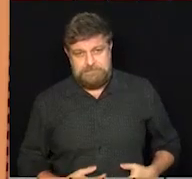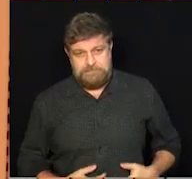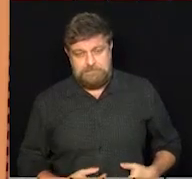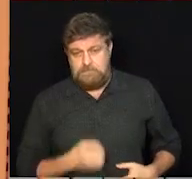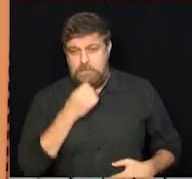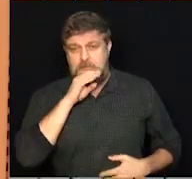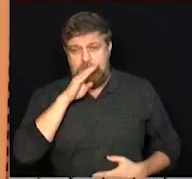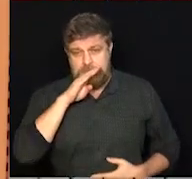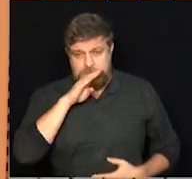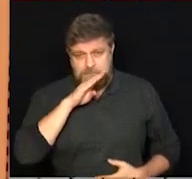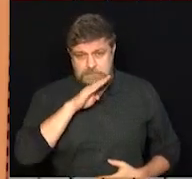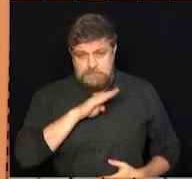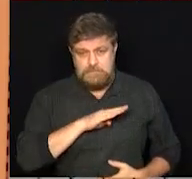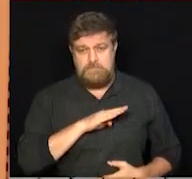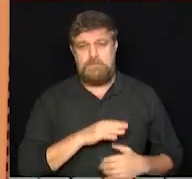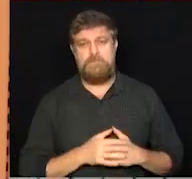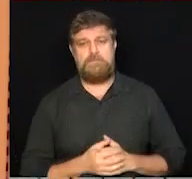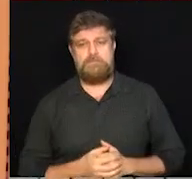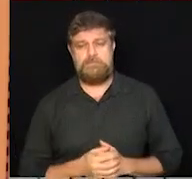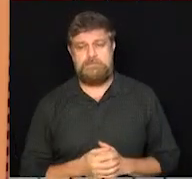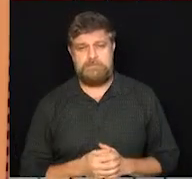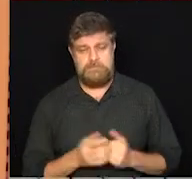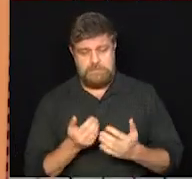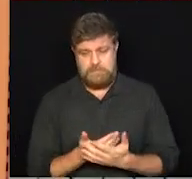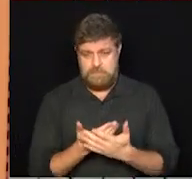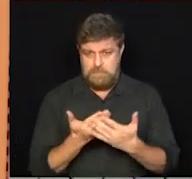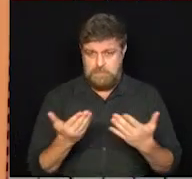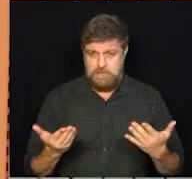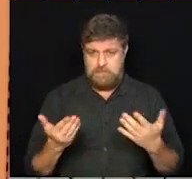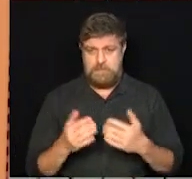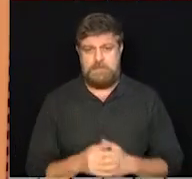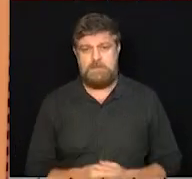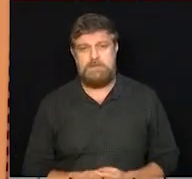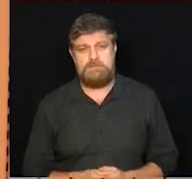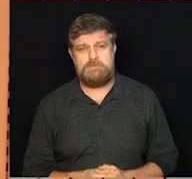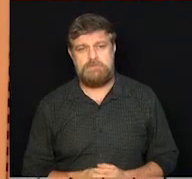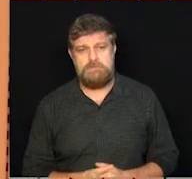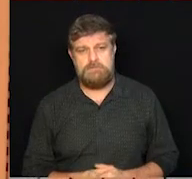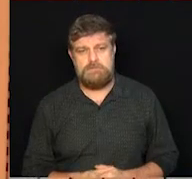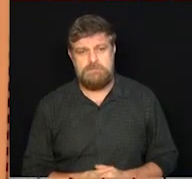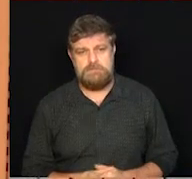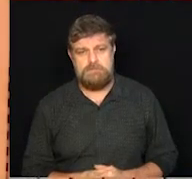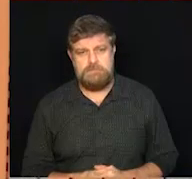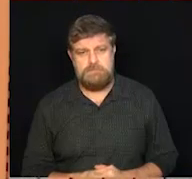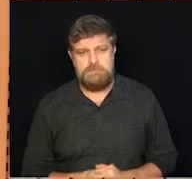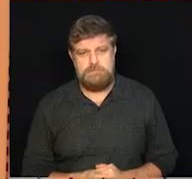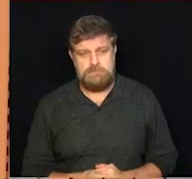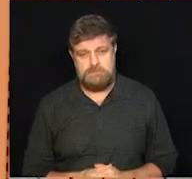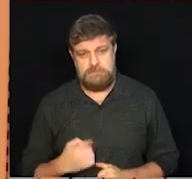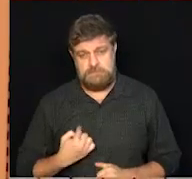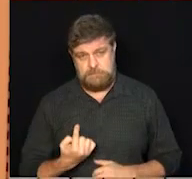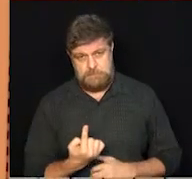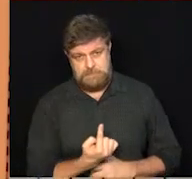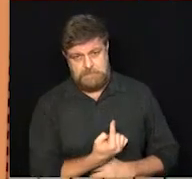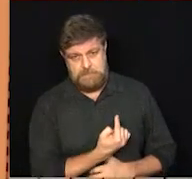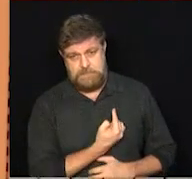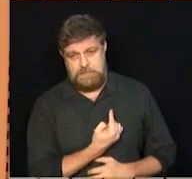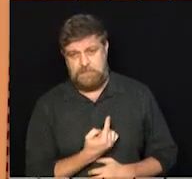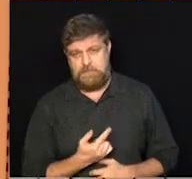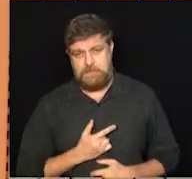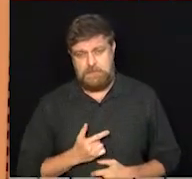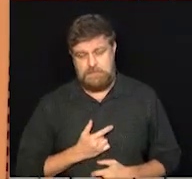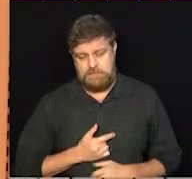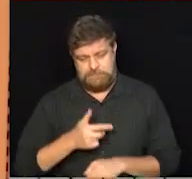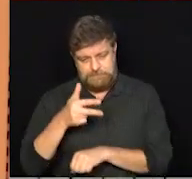Oi boa tarde a todos todas e todos nós estamos transmitindo